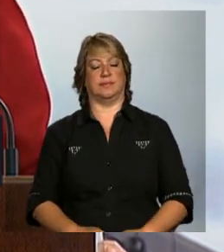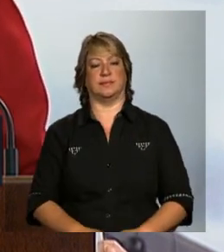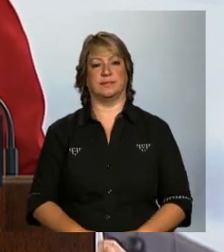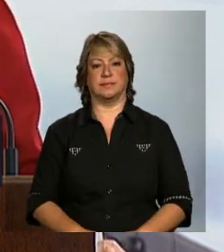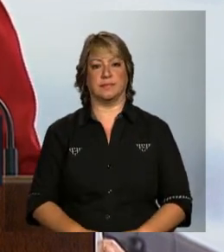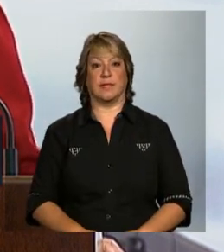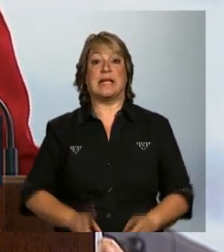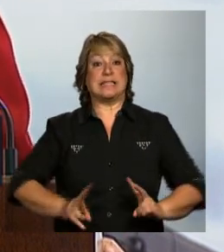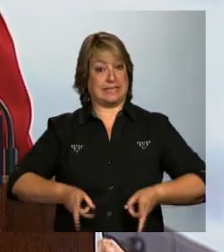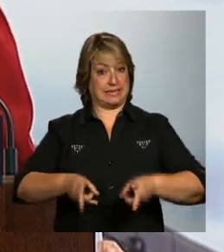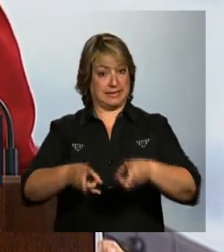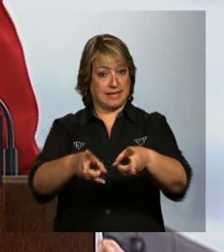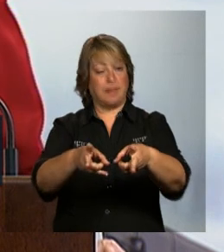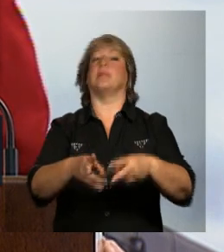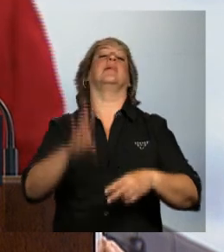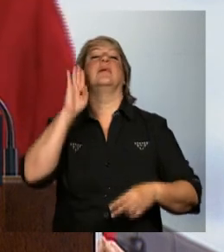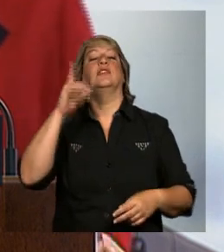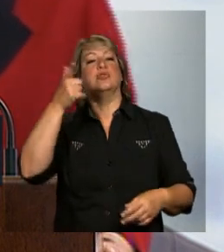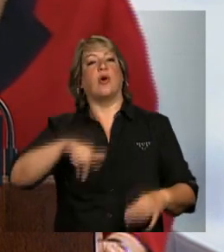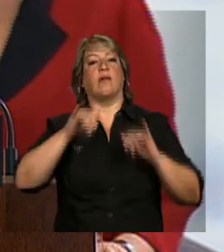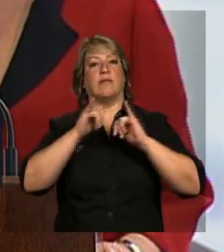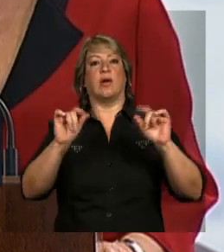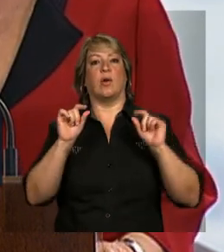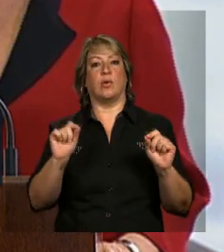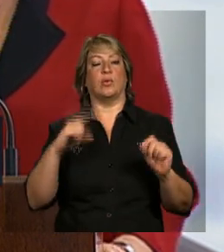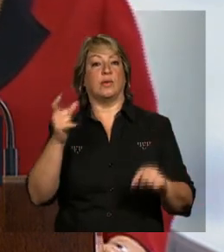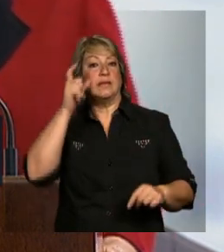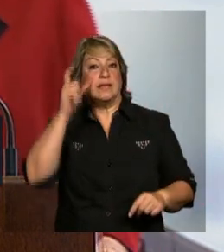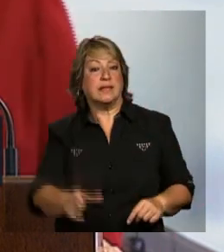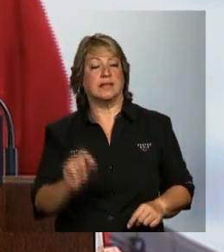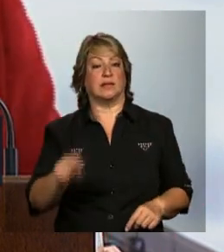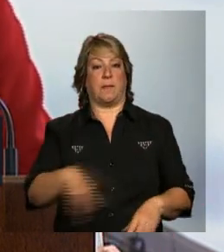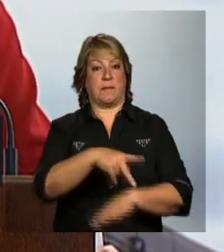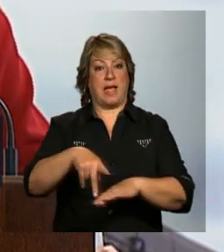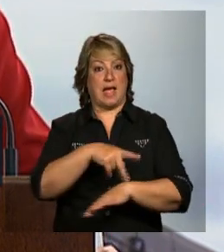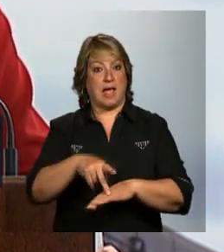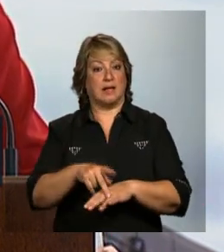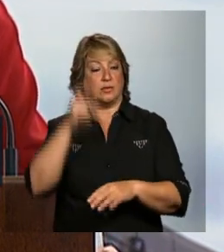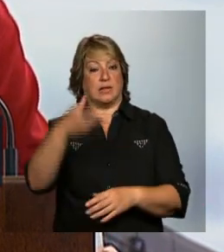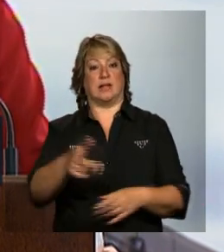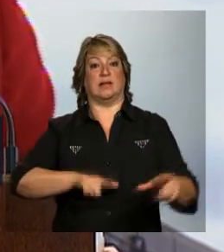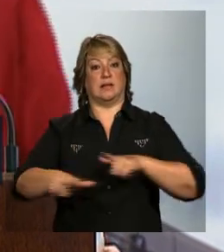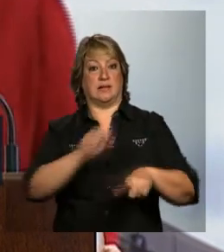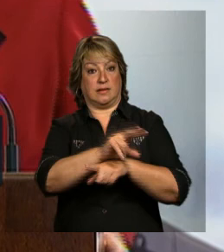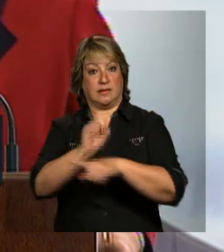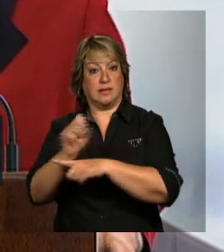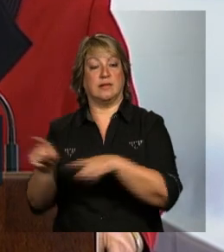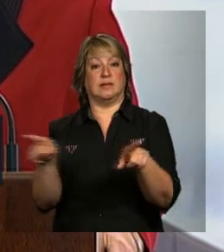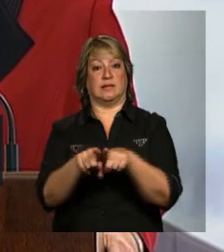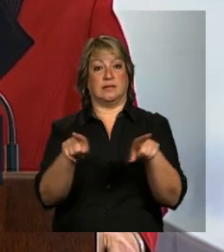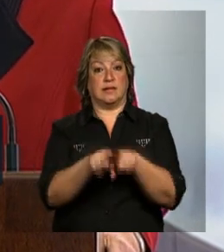sempre priorizamos repito mais uma vez os interesses do país os interesses do emprego os